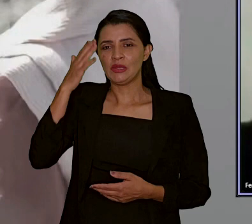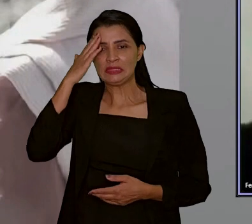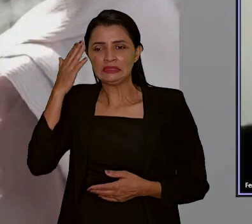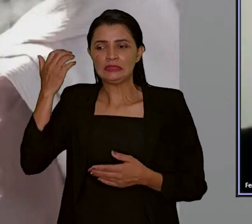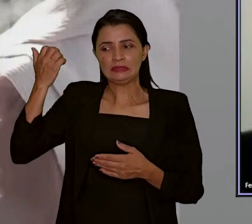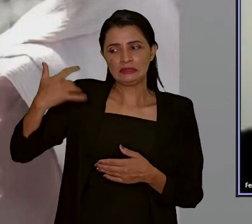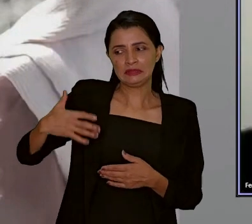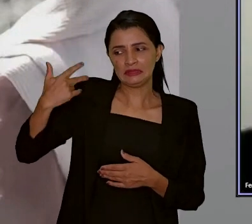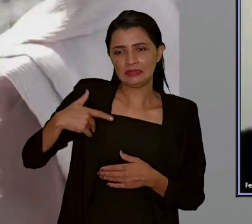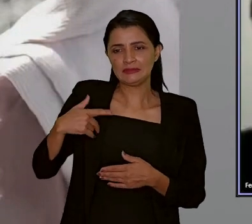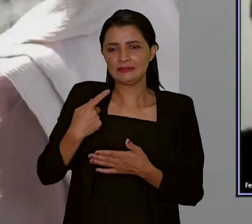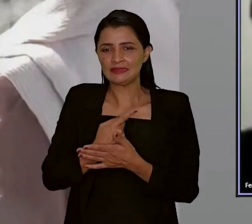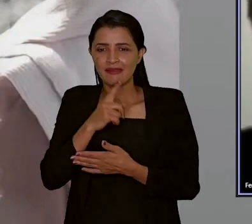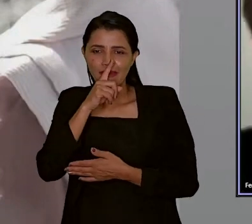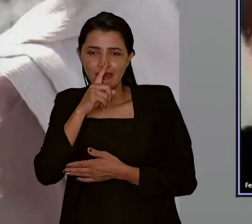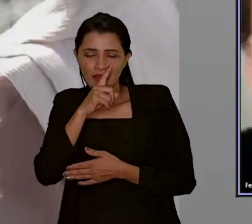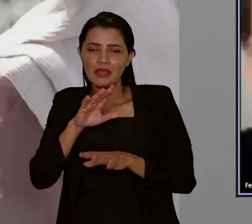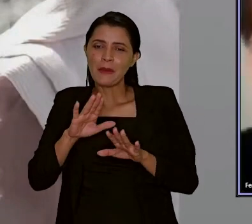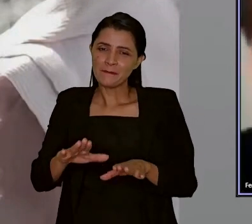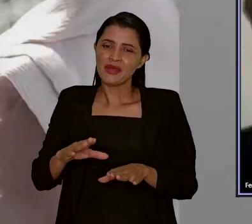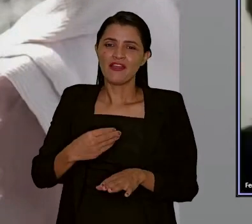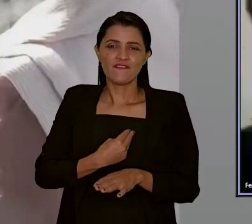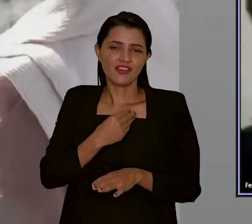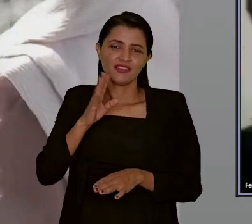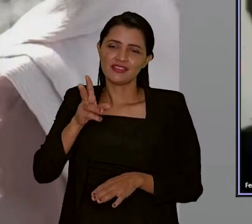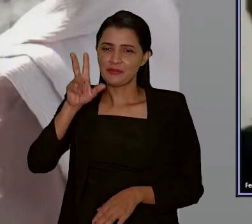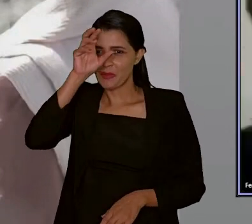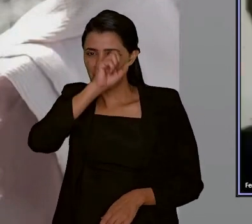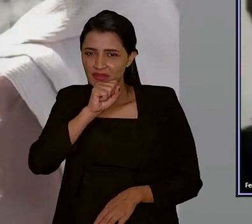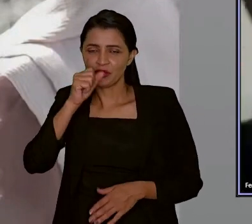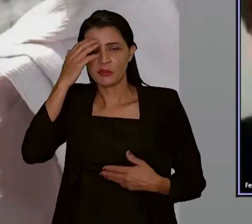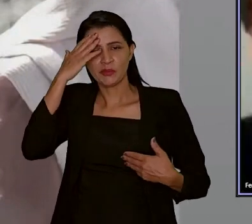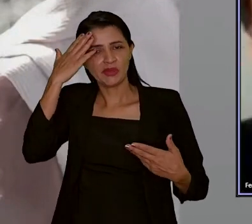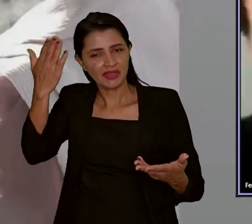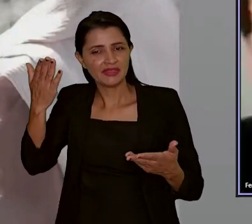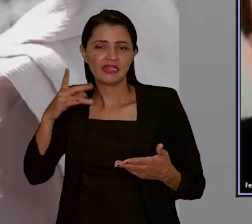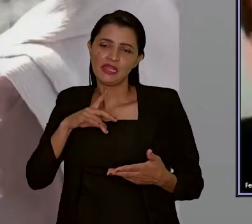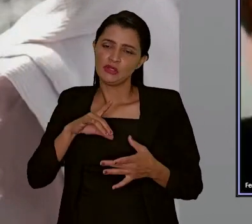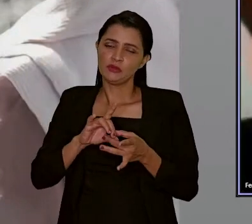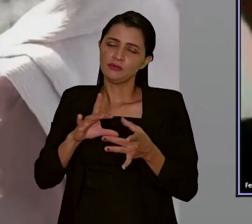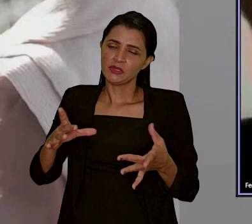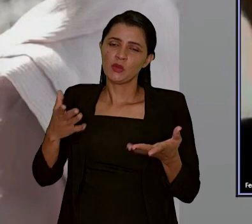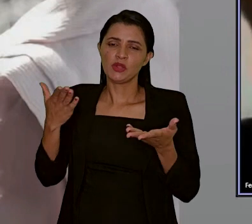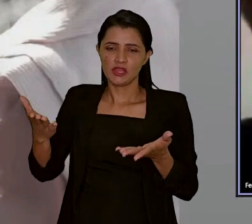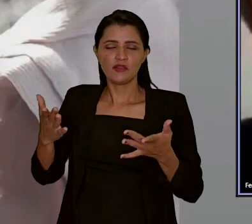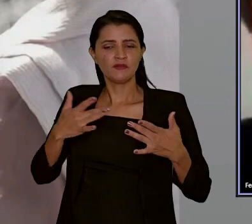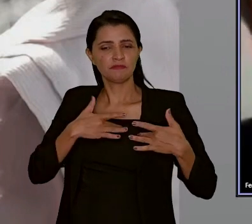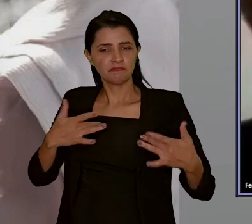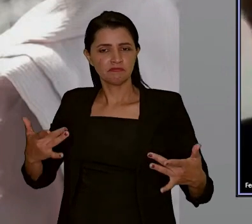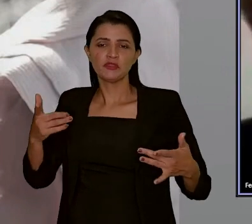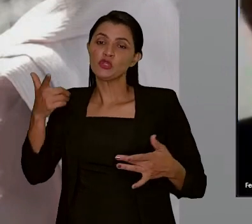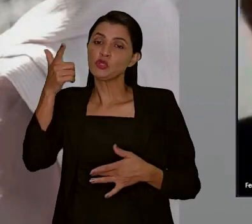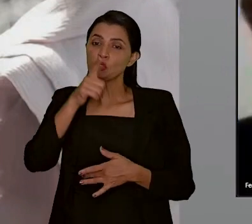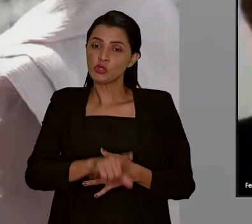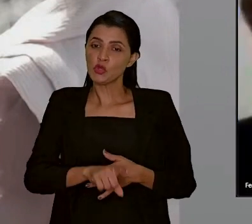constante aprendizado. Então, eu agradeço e me coloco à disposição, e, mais uma vez, muito honrado de estar aqui